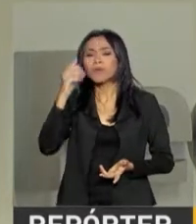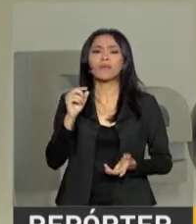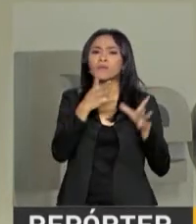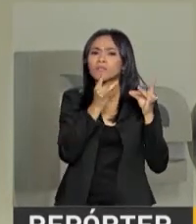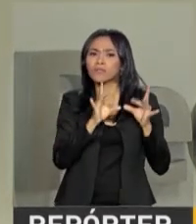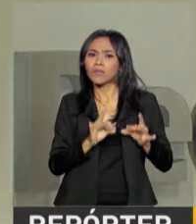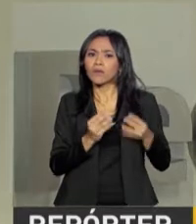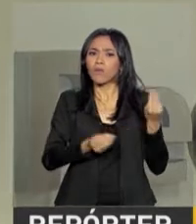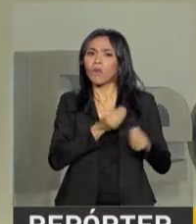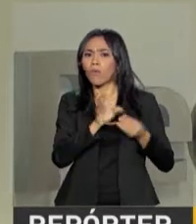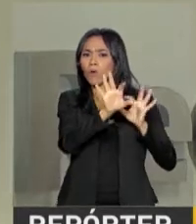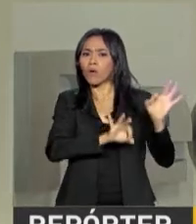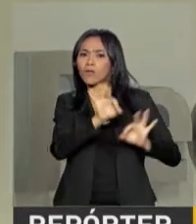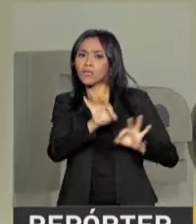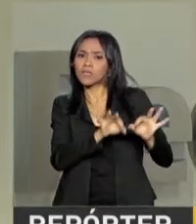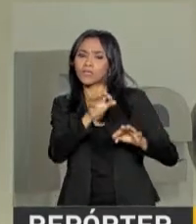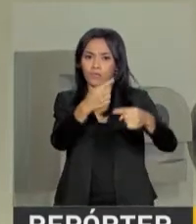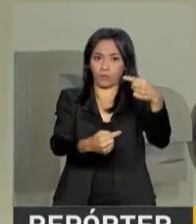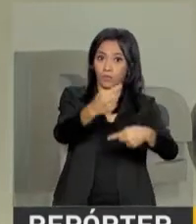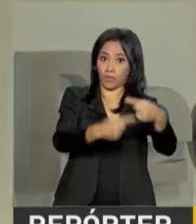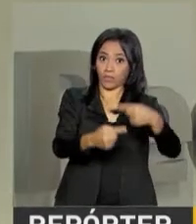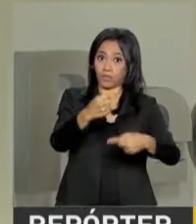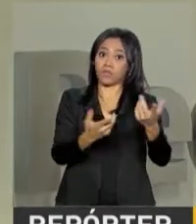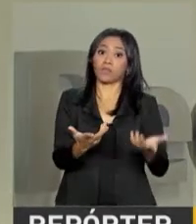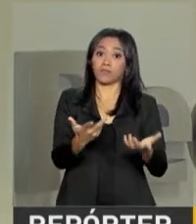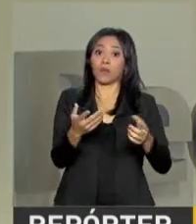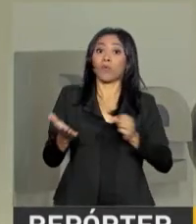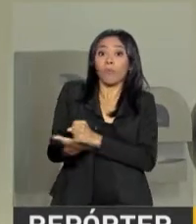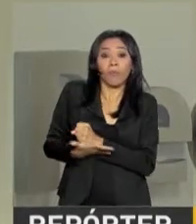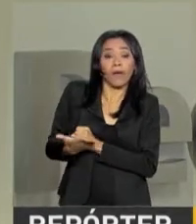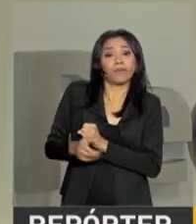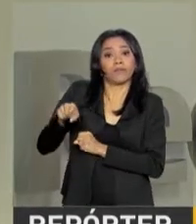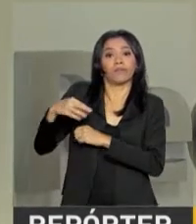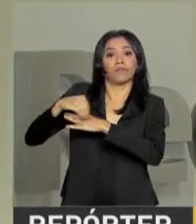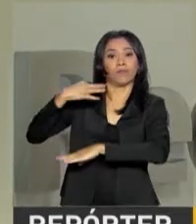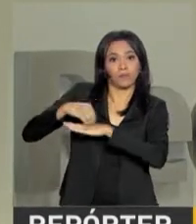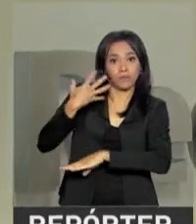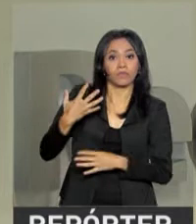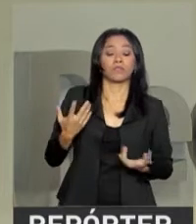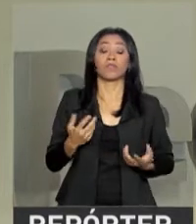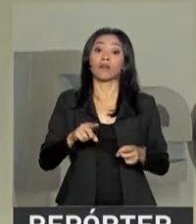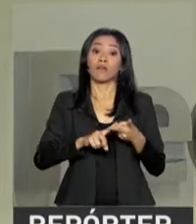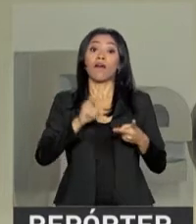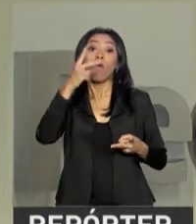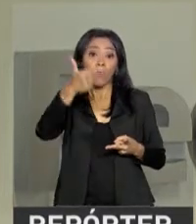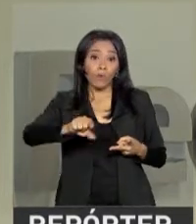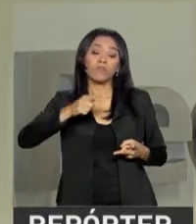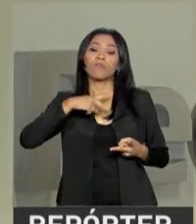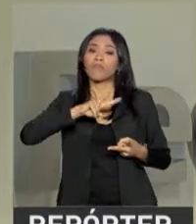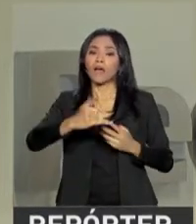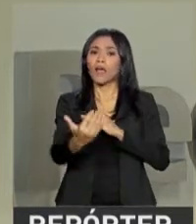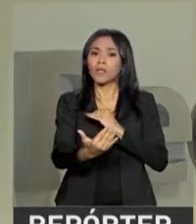planeja e políticas públicas muito mais assertiva secundadas qualificados vai facilitar a fiscalização do processo